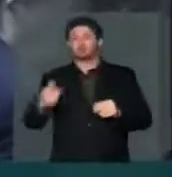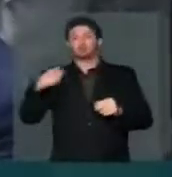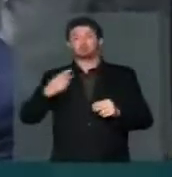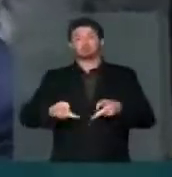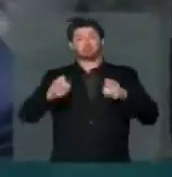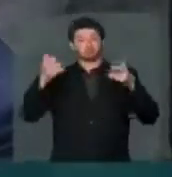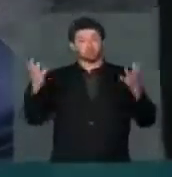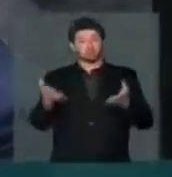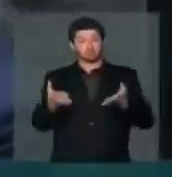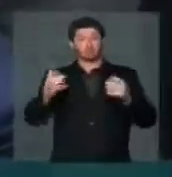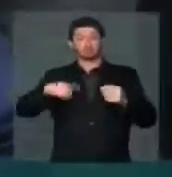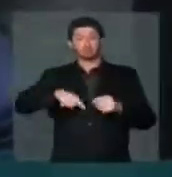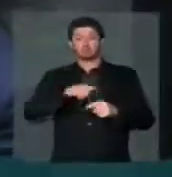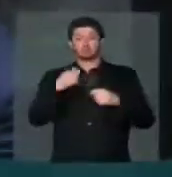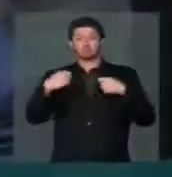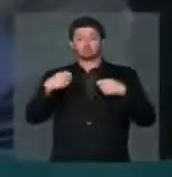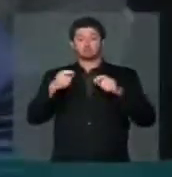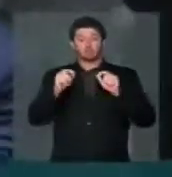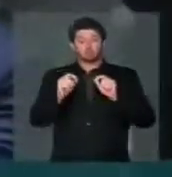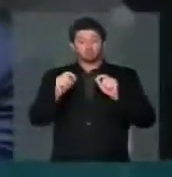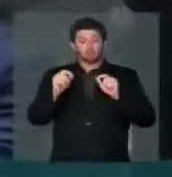que hoje nós temos que cravar